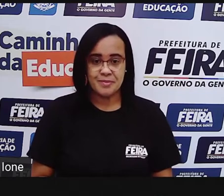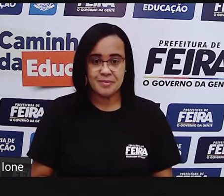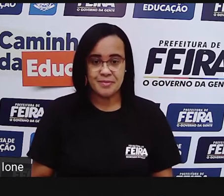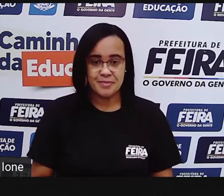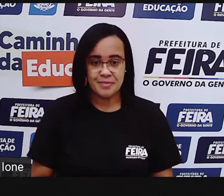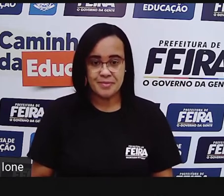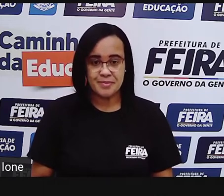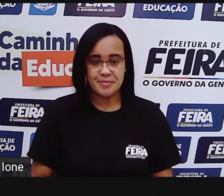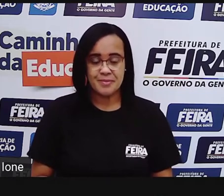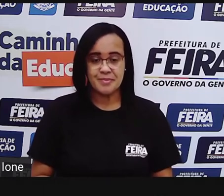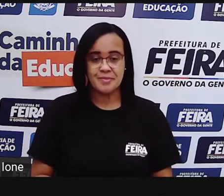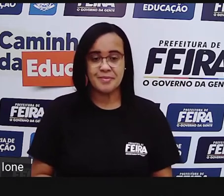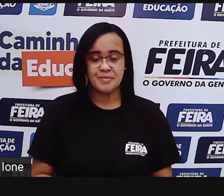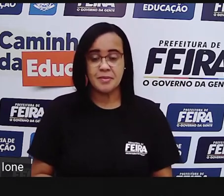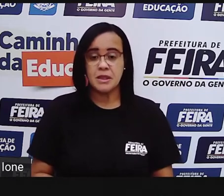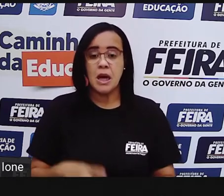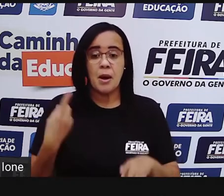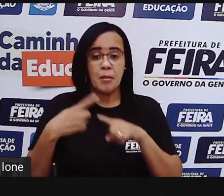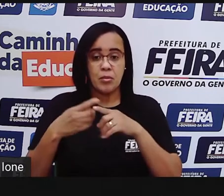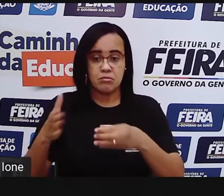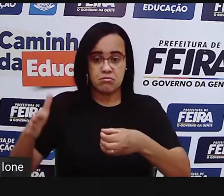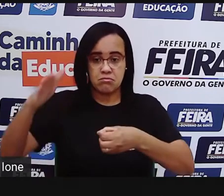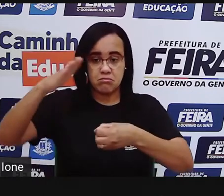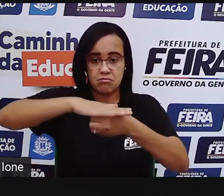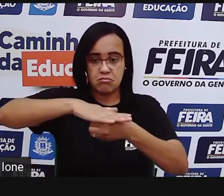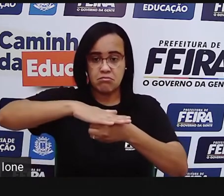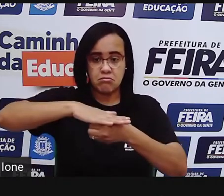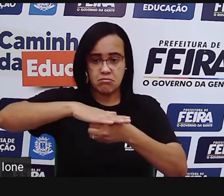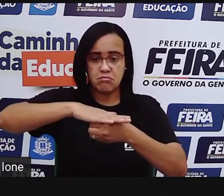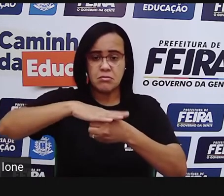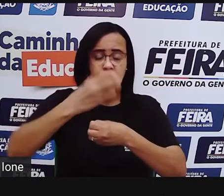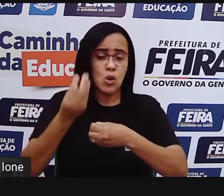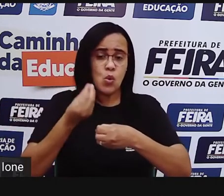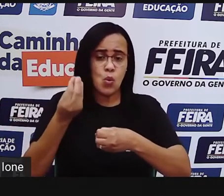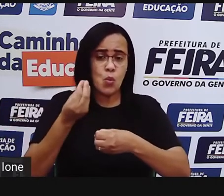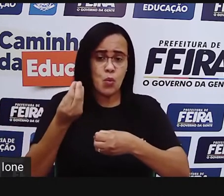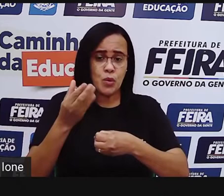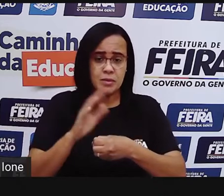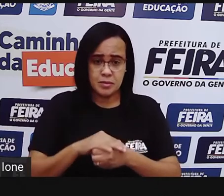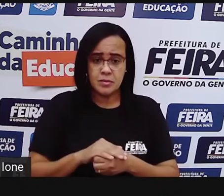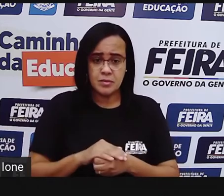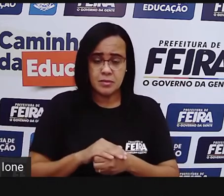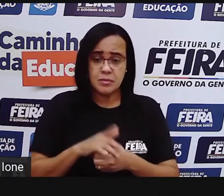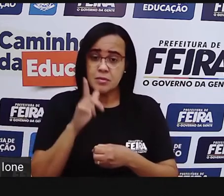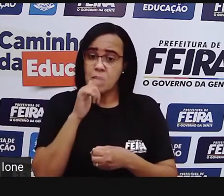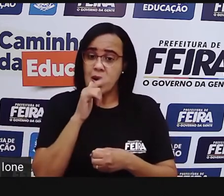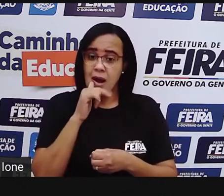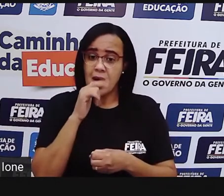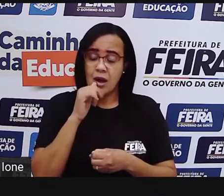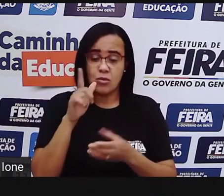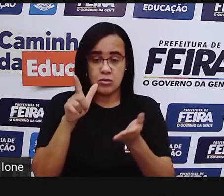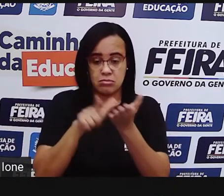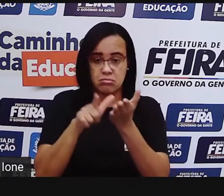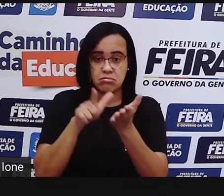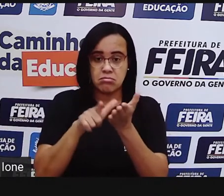A gente vai tampar essa água. Como será que a gente vai tampar essa água? A gente vai tampar essa água com um